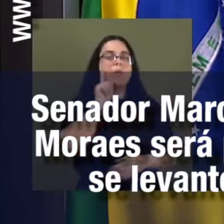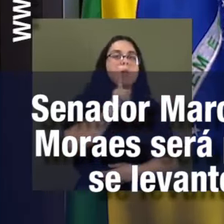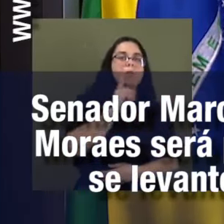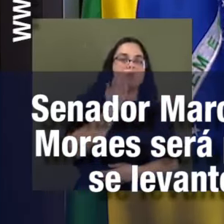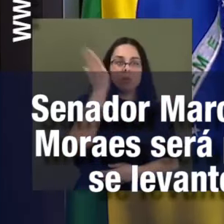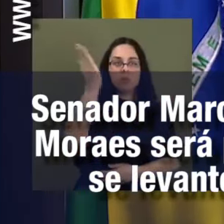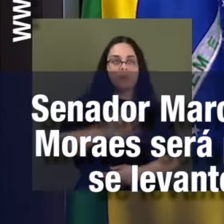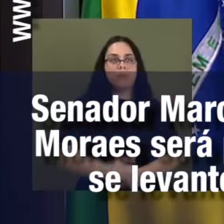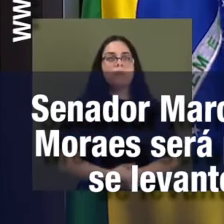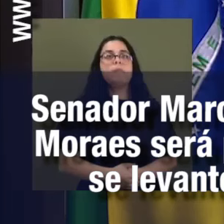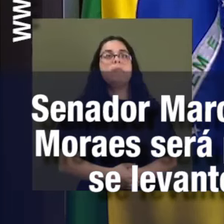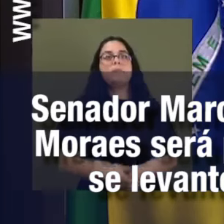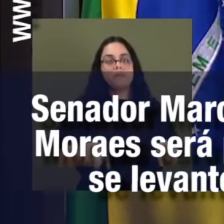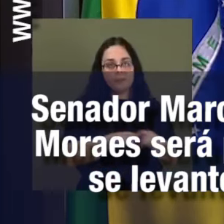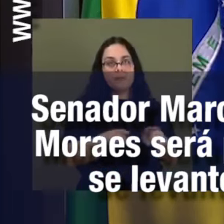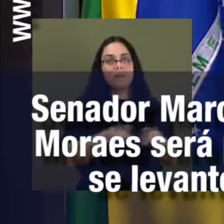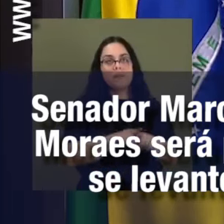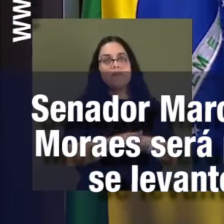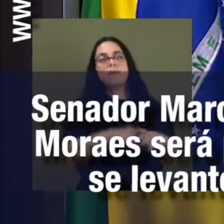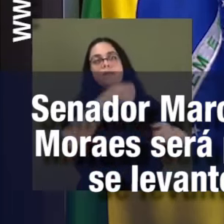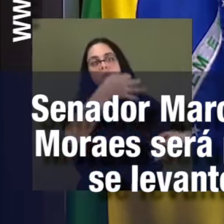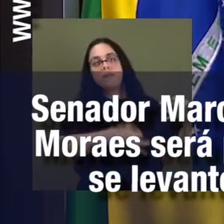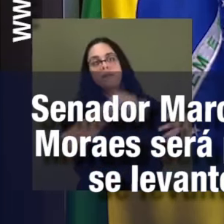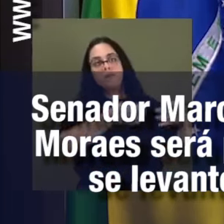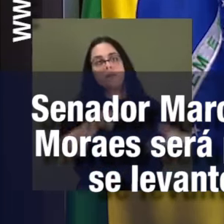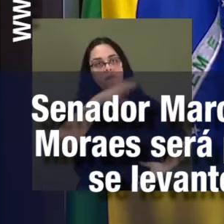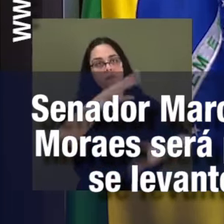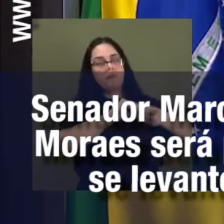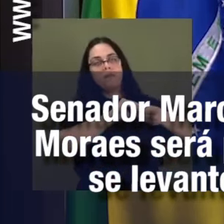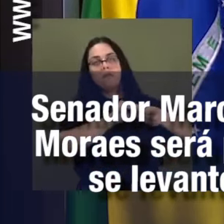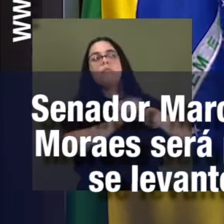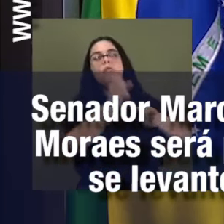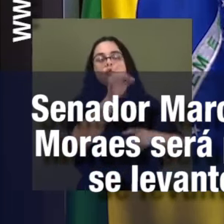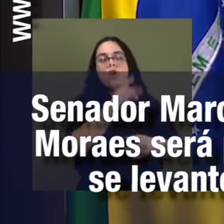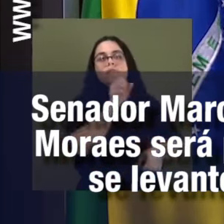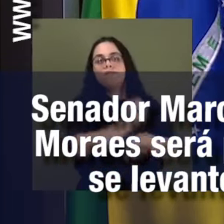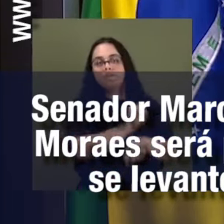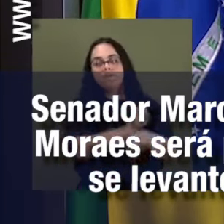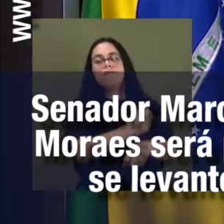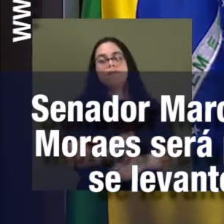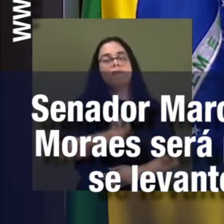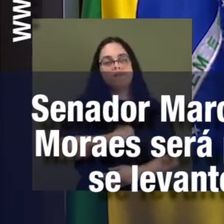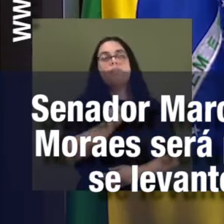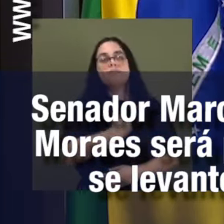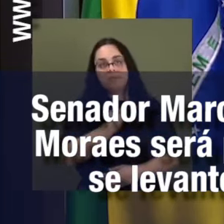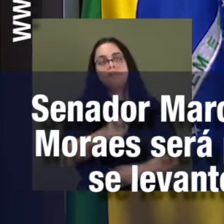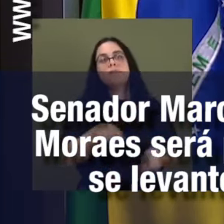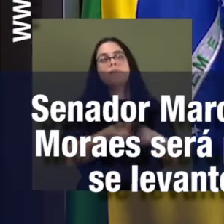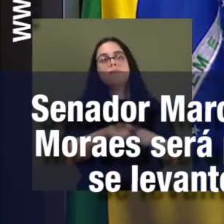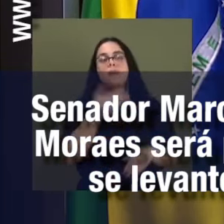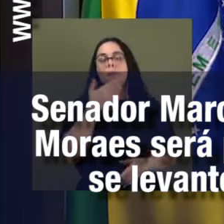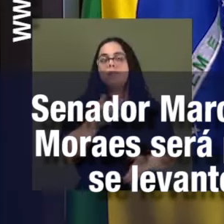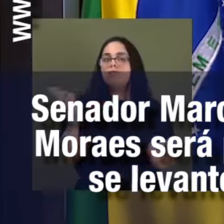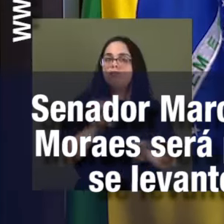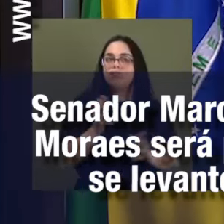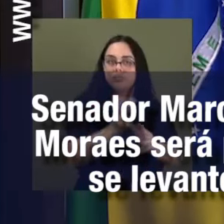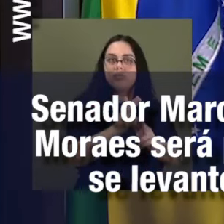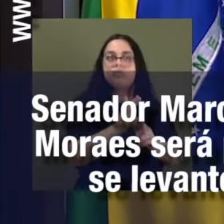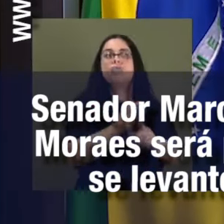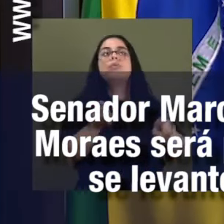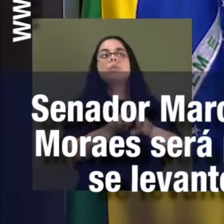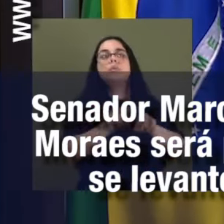Então, não há o que mais falar, há o que só esperar. E que a justiça seja feita, e eu peço